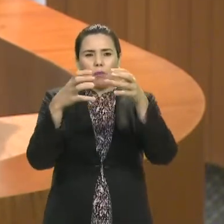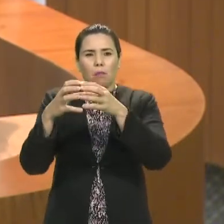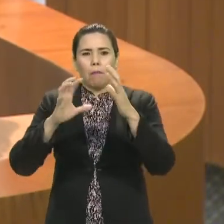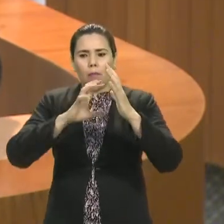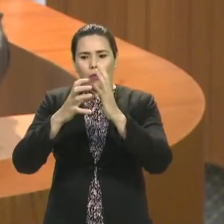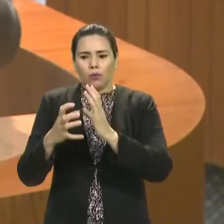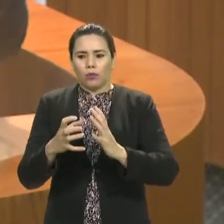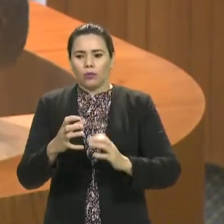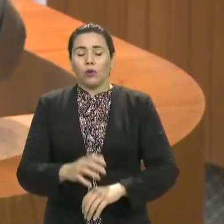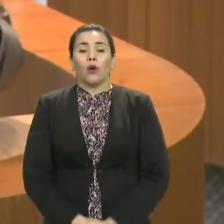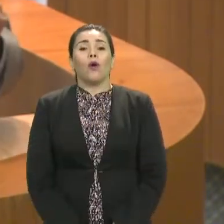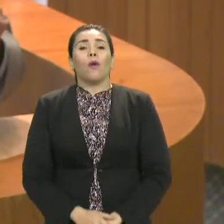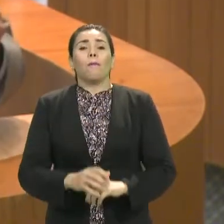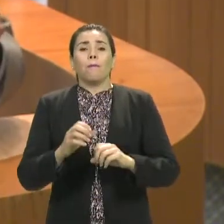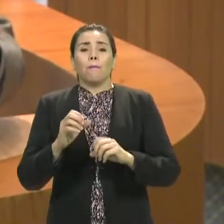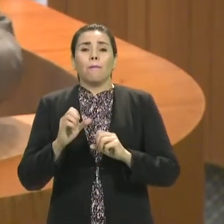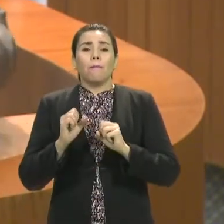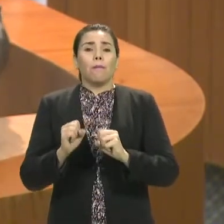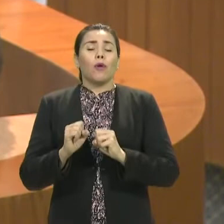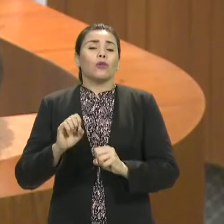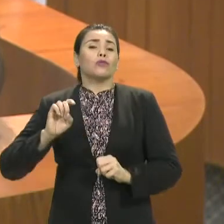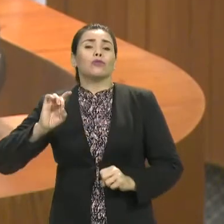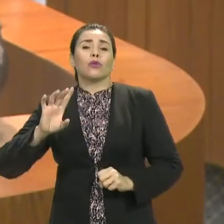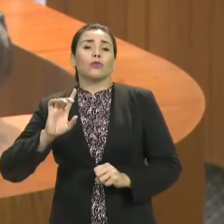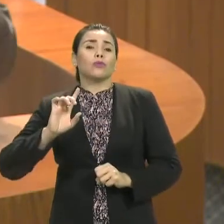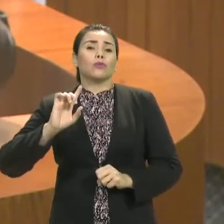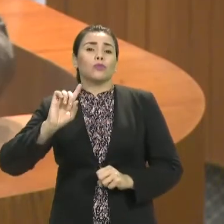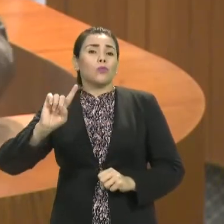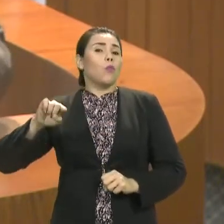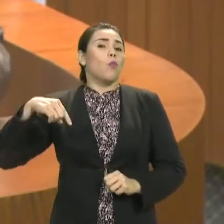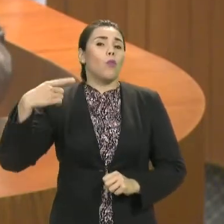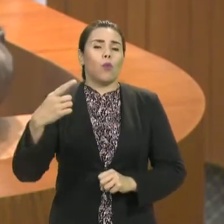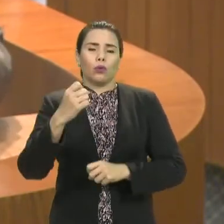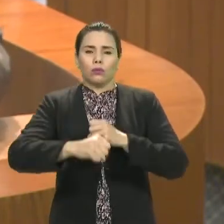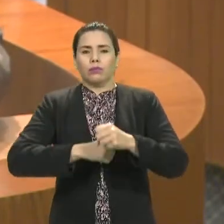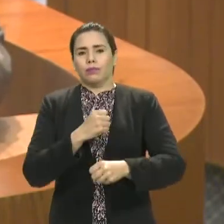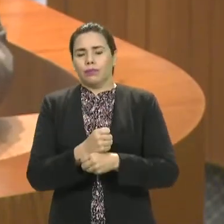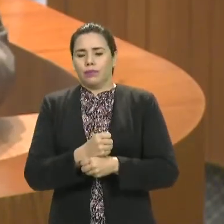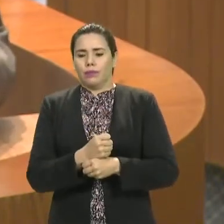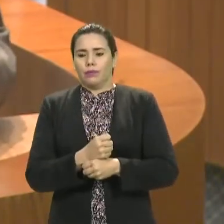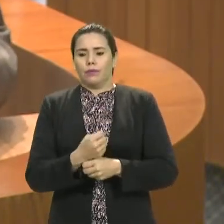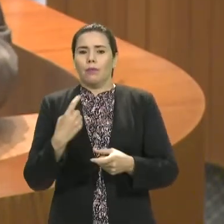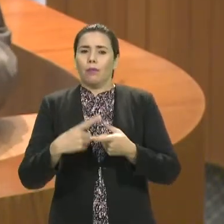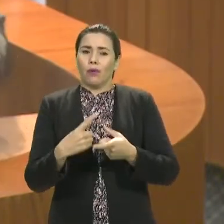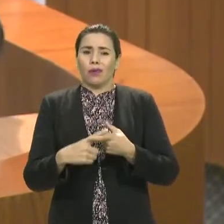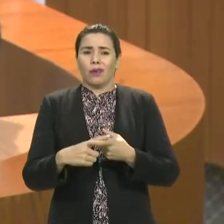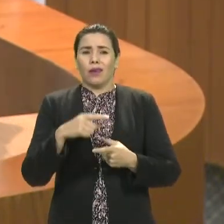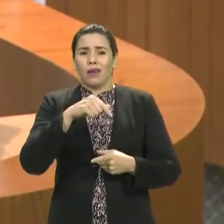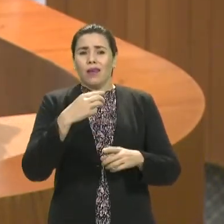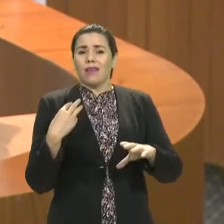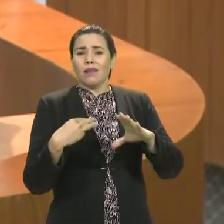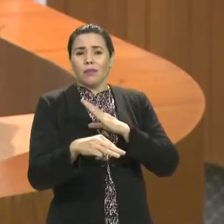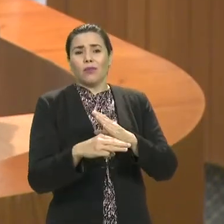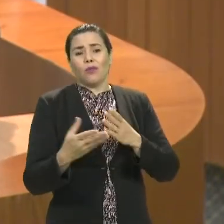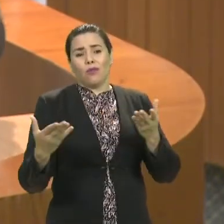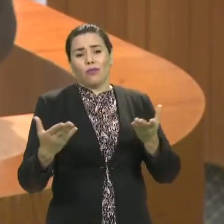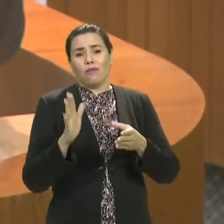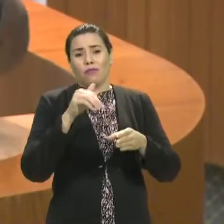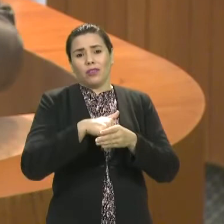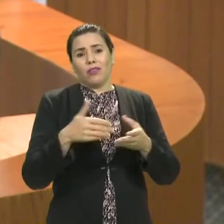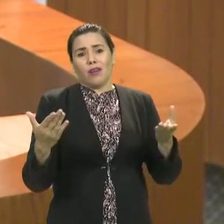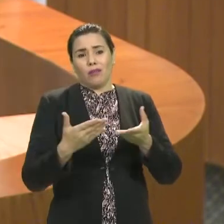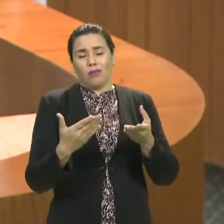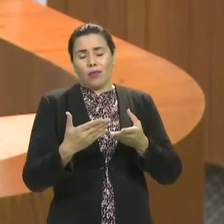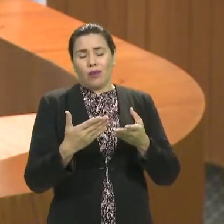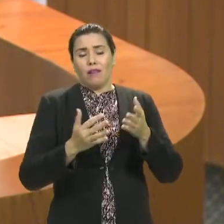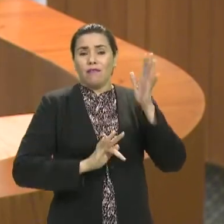foi encaminhado no início de fevereiro. Ou seja, esse bloco, que será liderado pelo Vinícius e